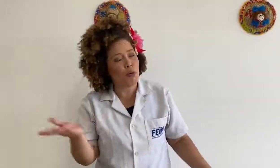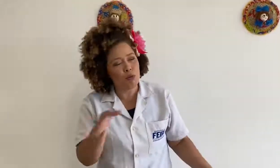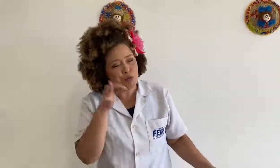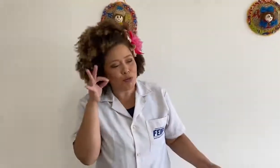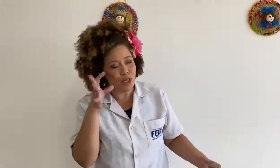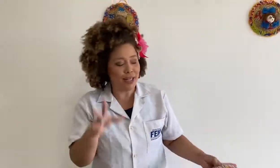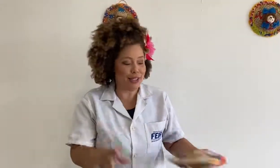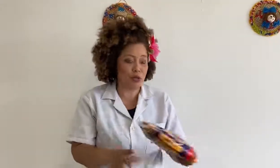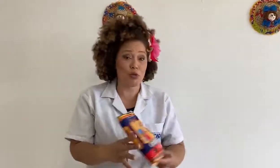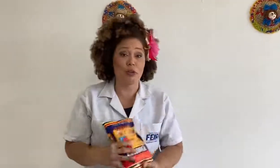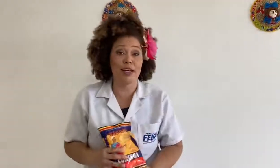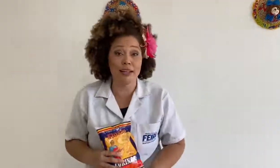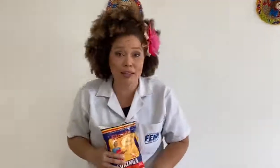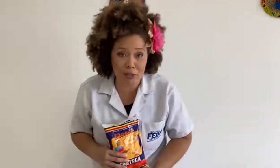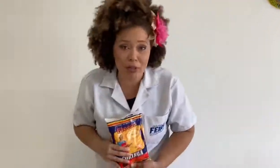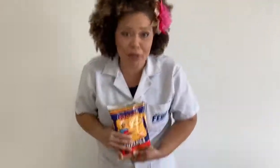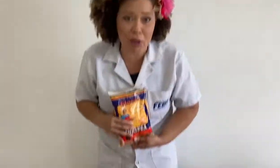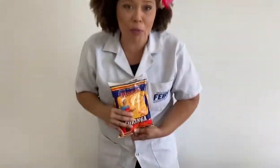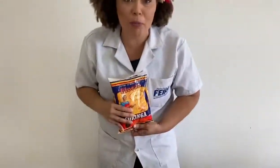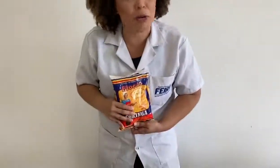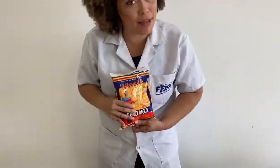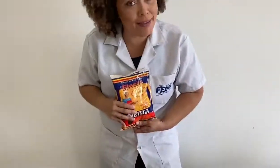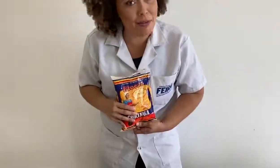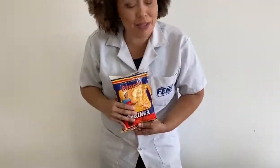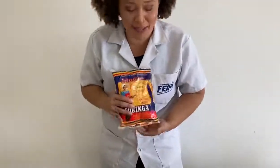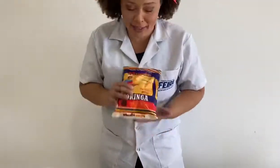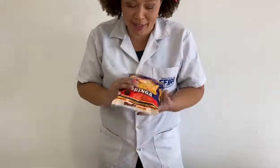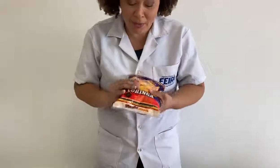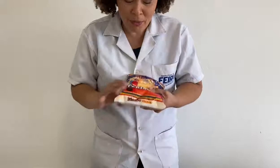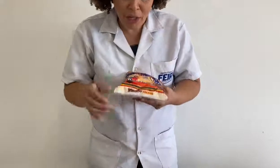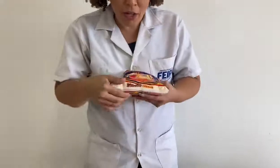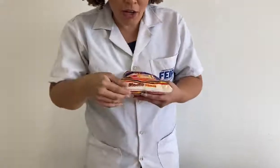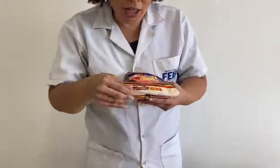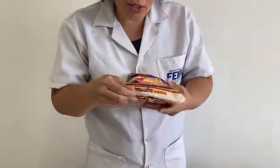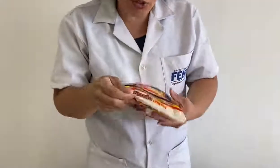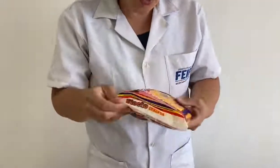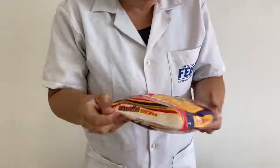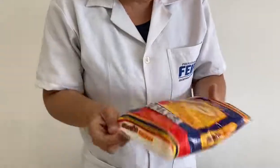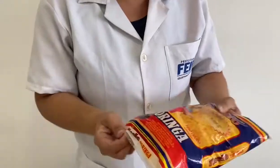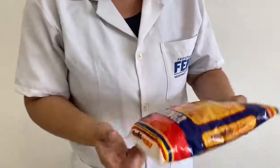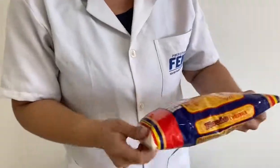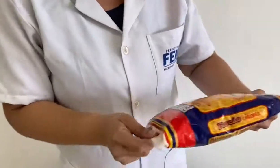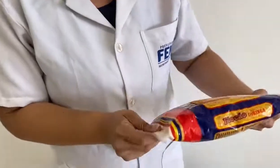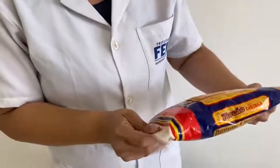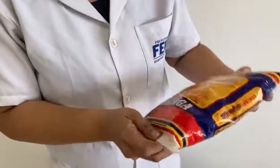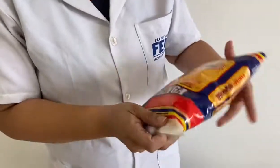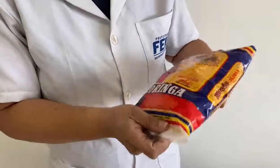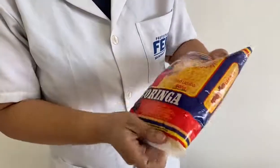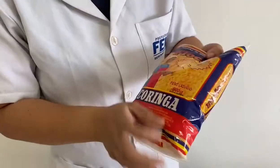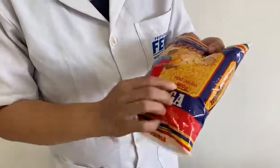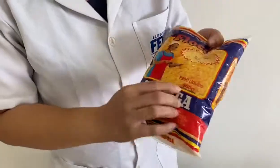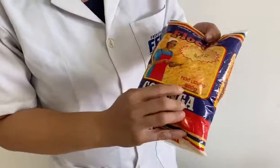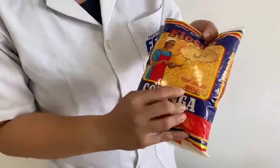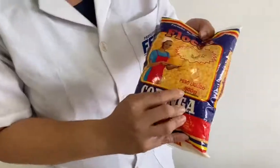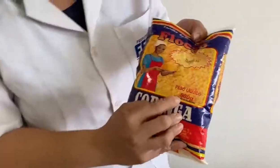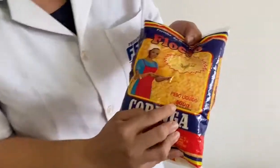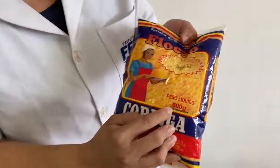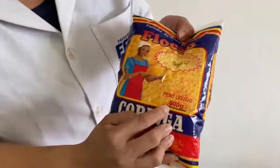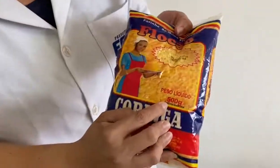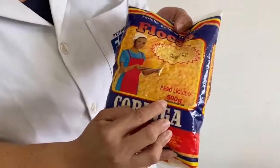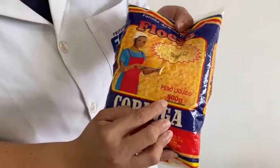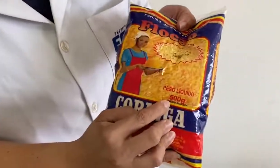fazer o bolo delicioso, que Anderson não vai comer porque ele não está aqui. Olha só, vamos procurar aqui na embalagem. Olha o que diz